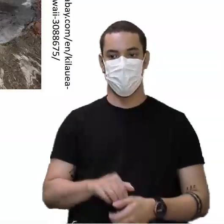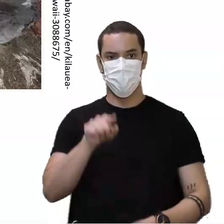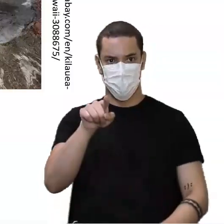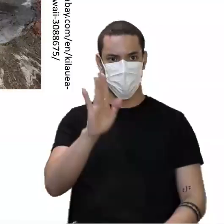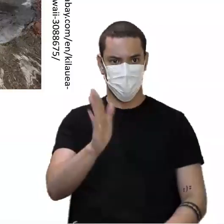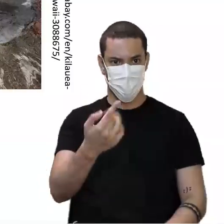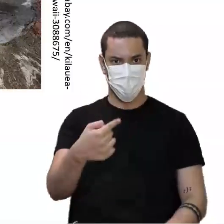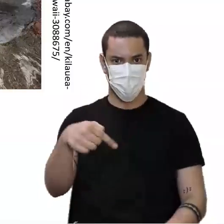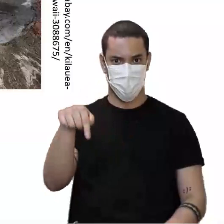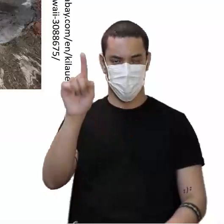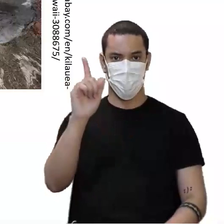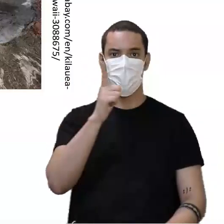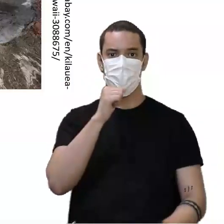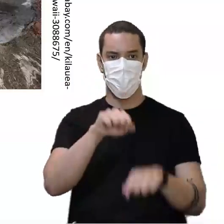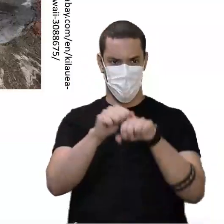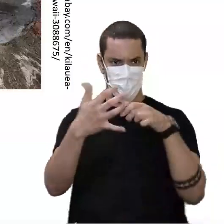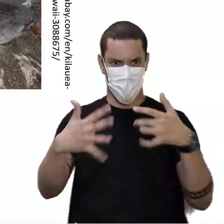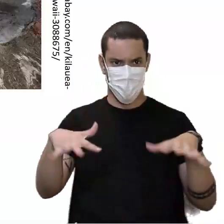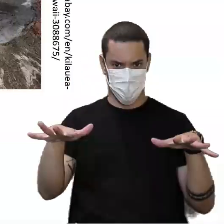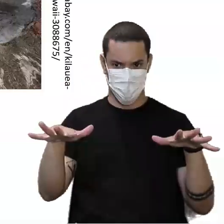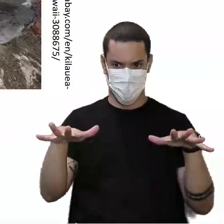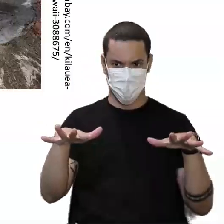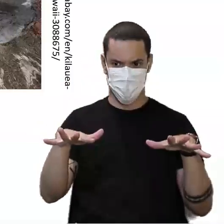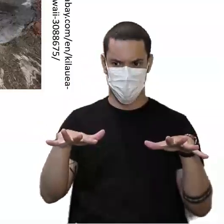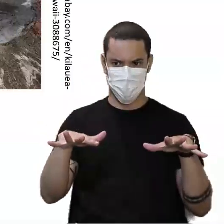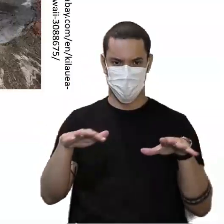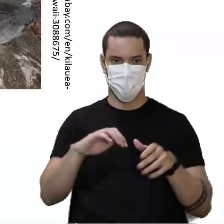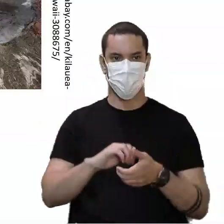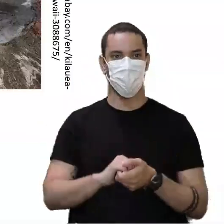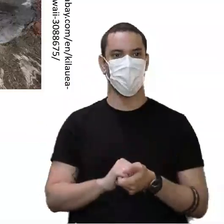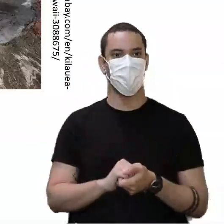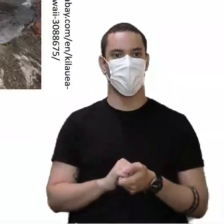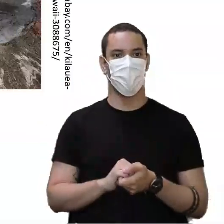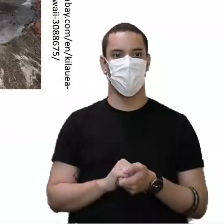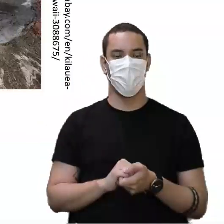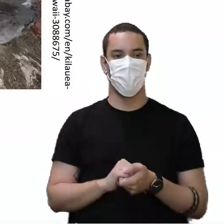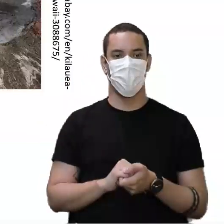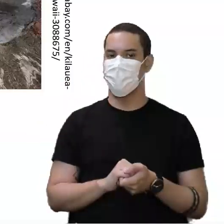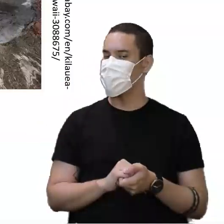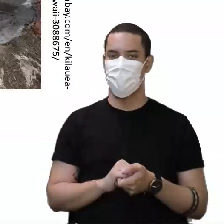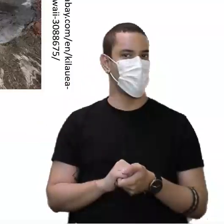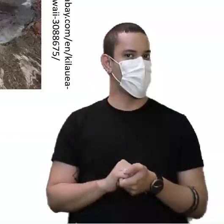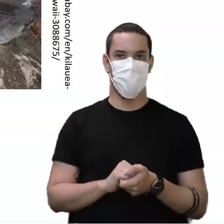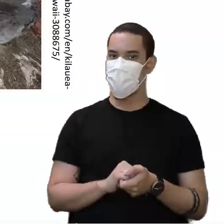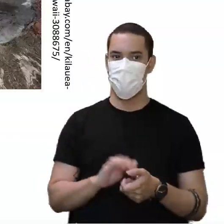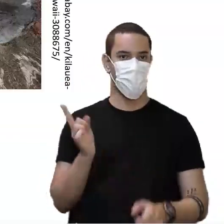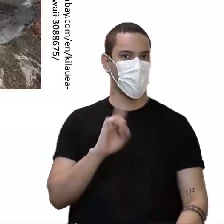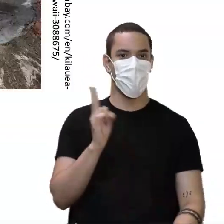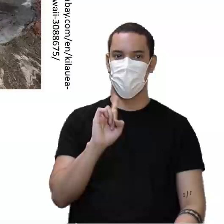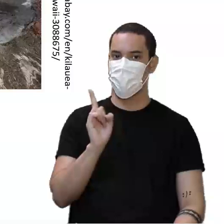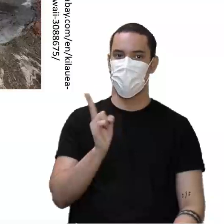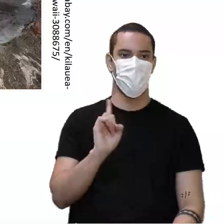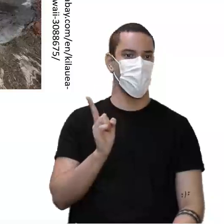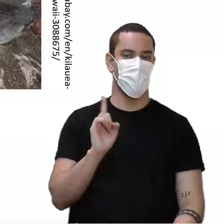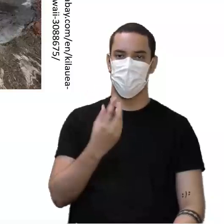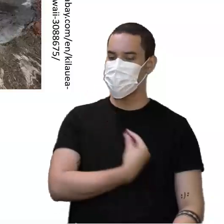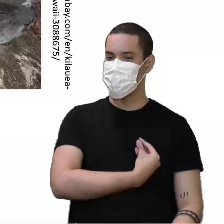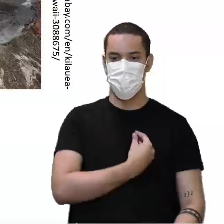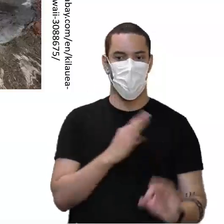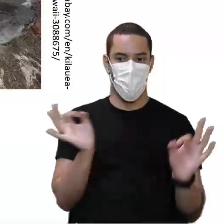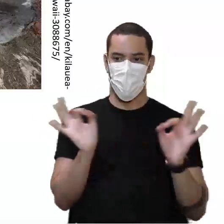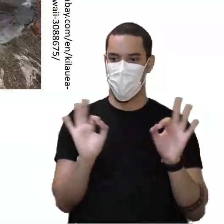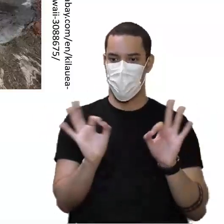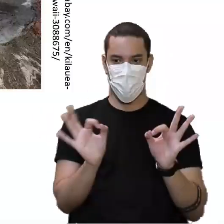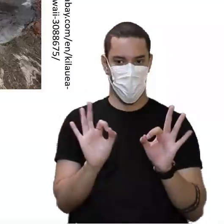já esteve no fundo do mar? To the bottom of the ocean? Aí o Matt diz, no I haven't. Não, eu não